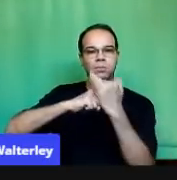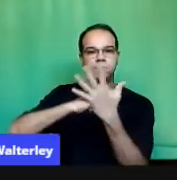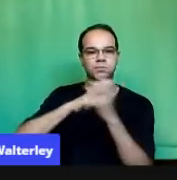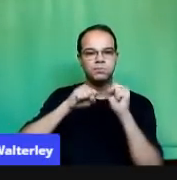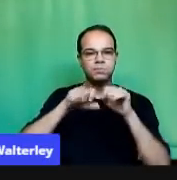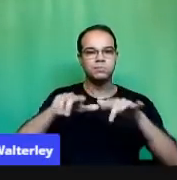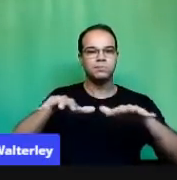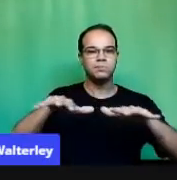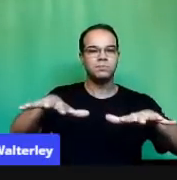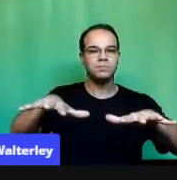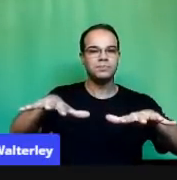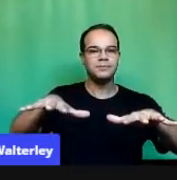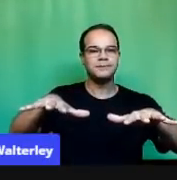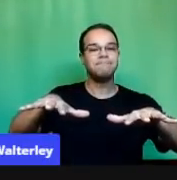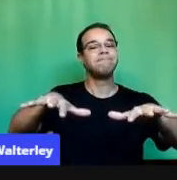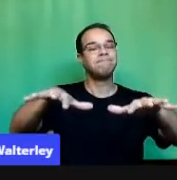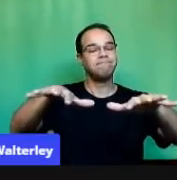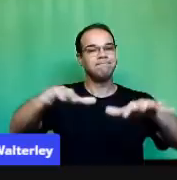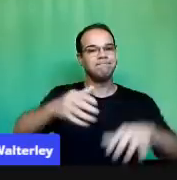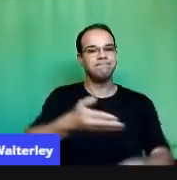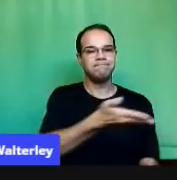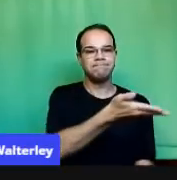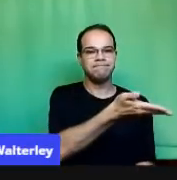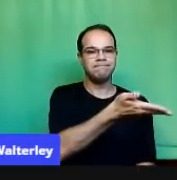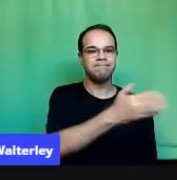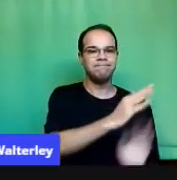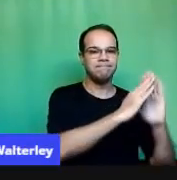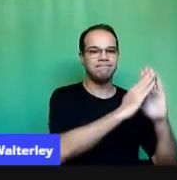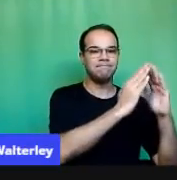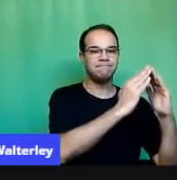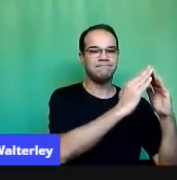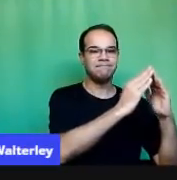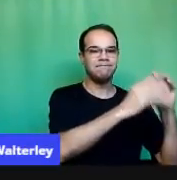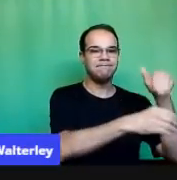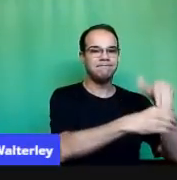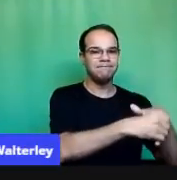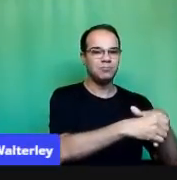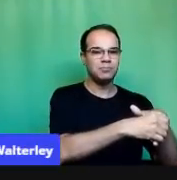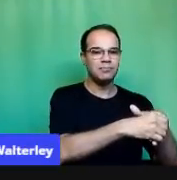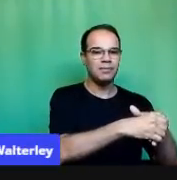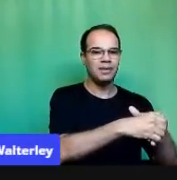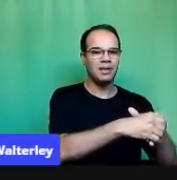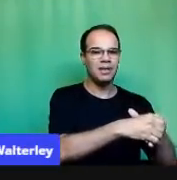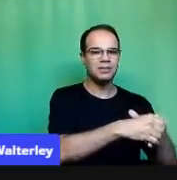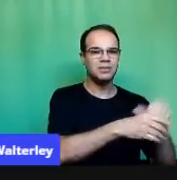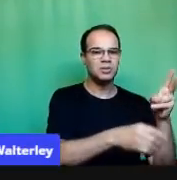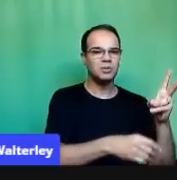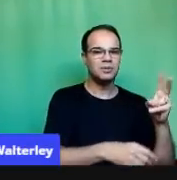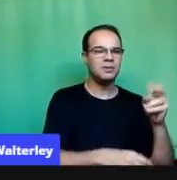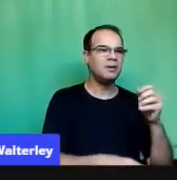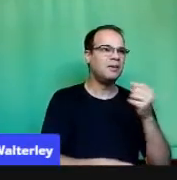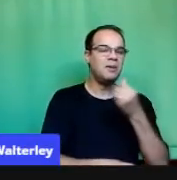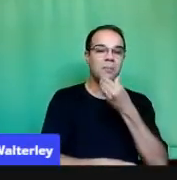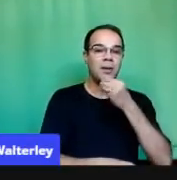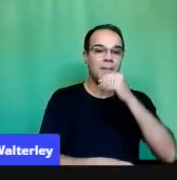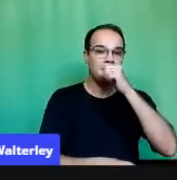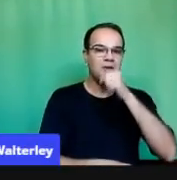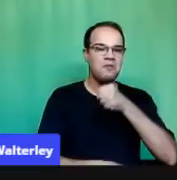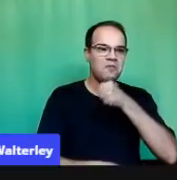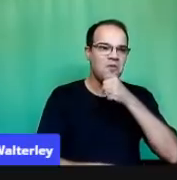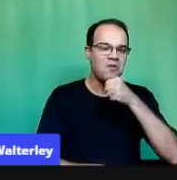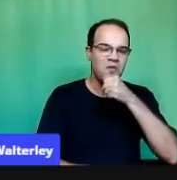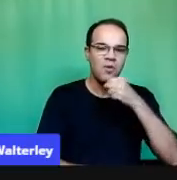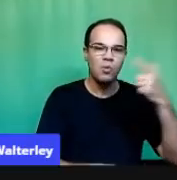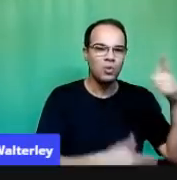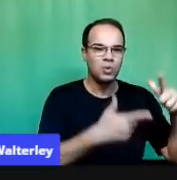velhas, provavelmente sem o contato com nenhuma outra criança da mesma faixa etária, como que nós vamos